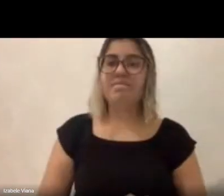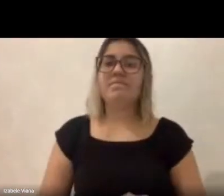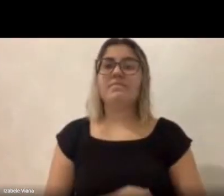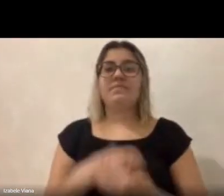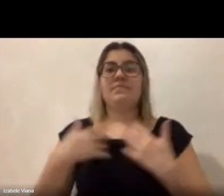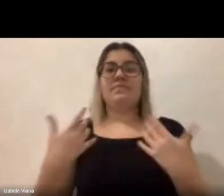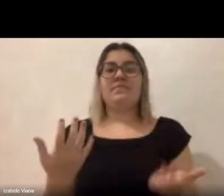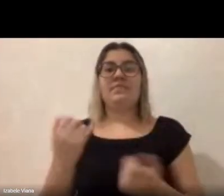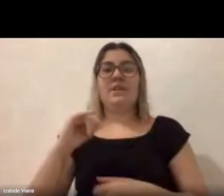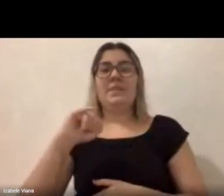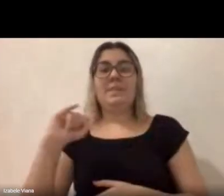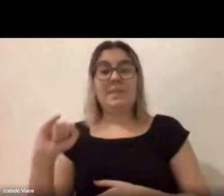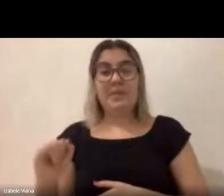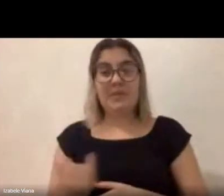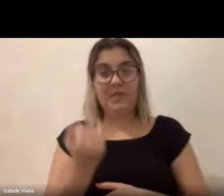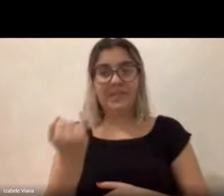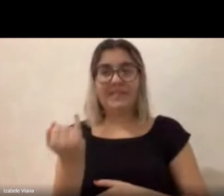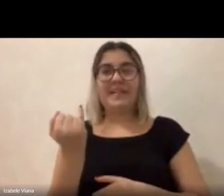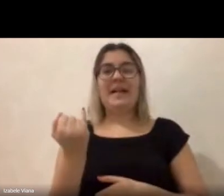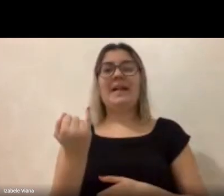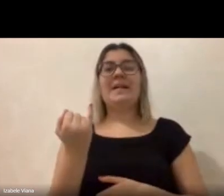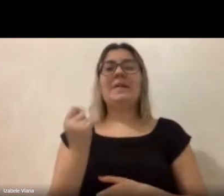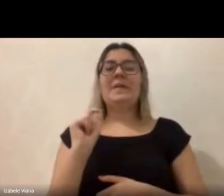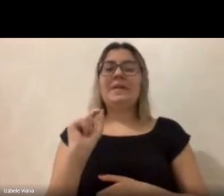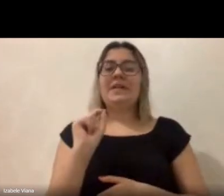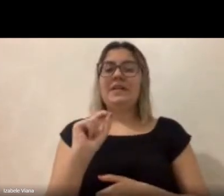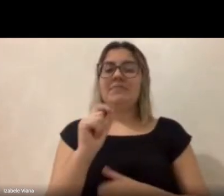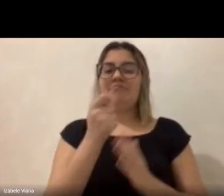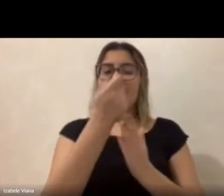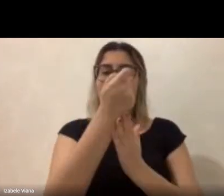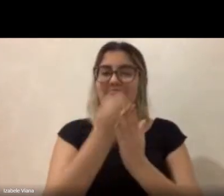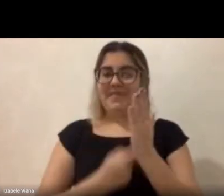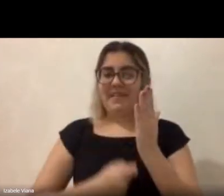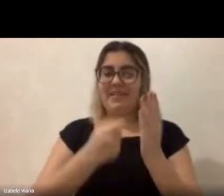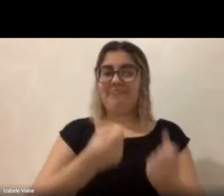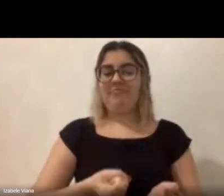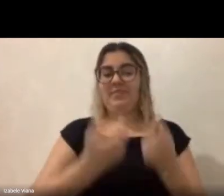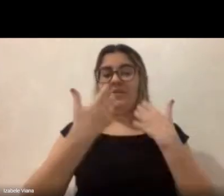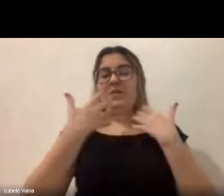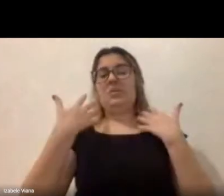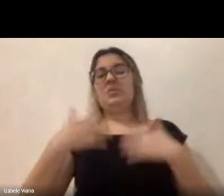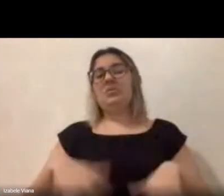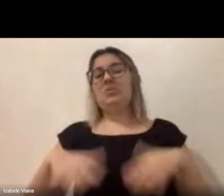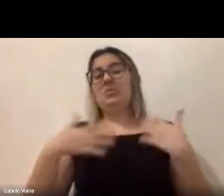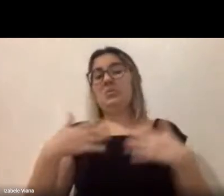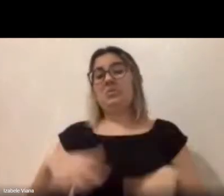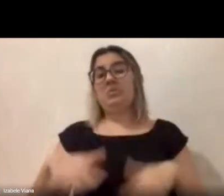ouvir o manifesto, eu fico viajando em cada frase